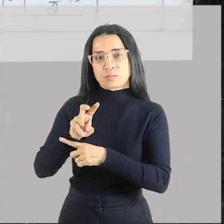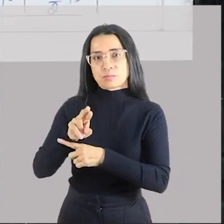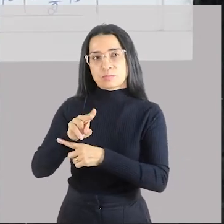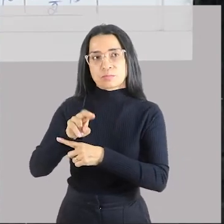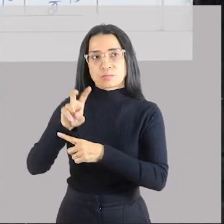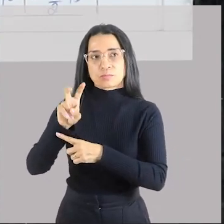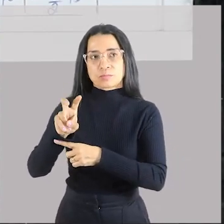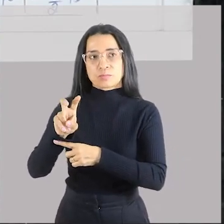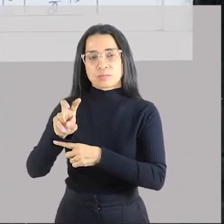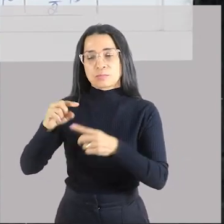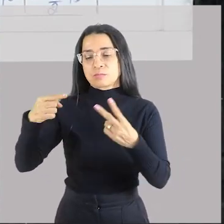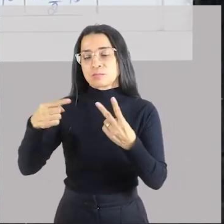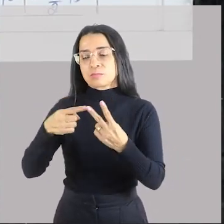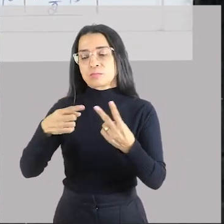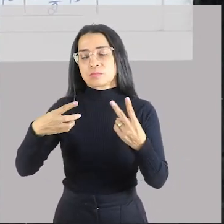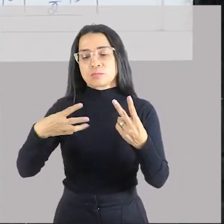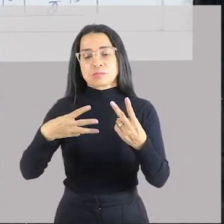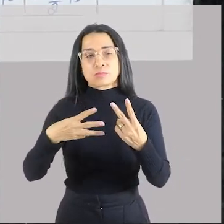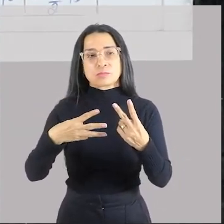de 2.